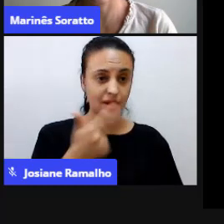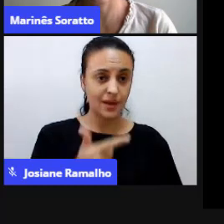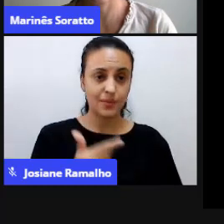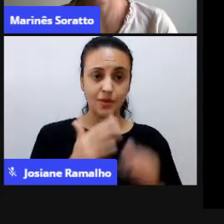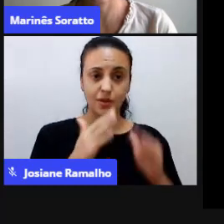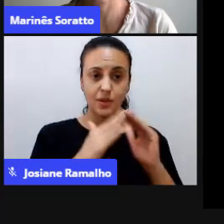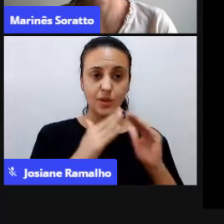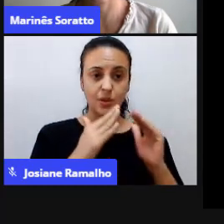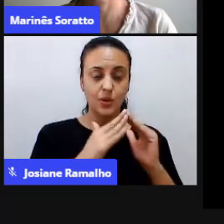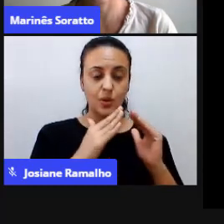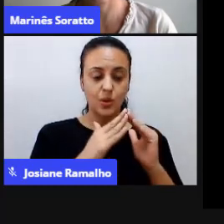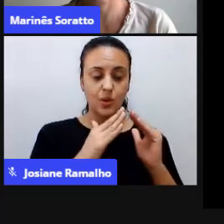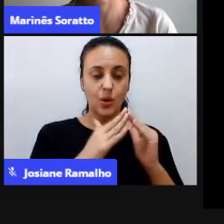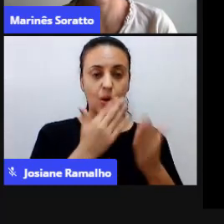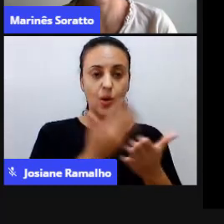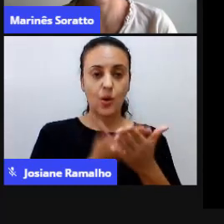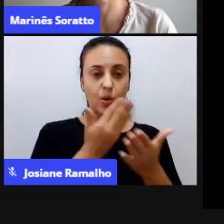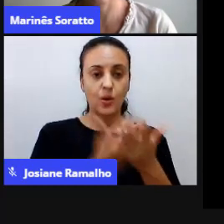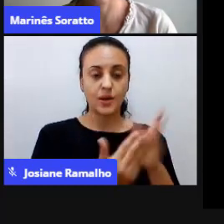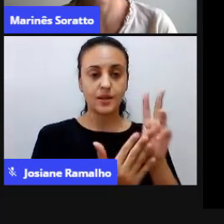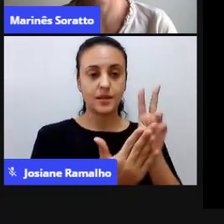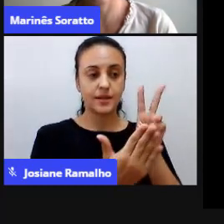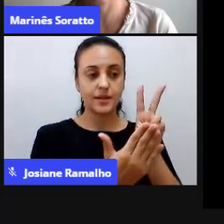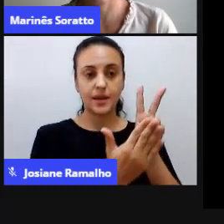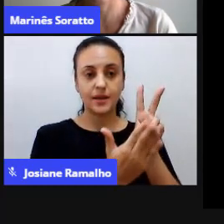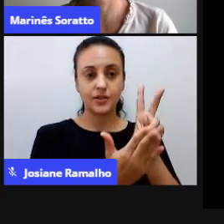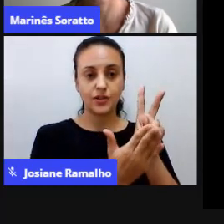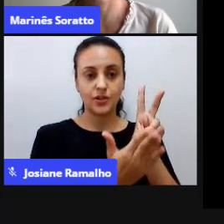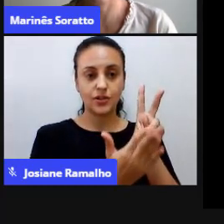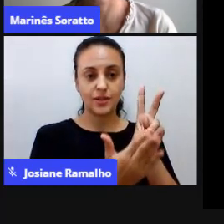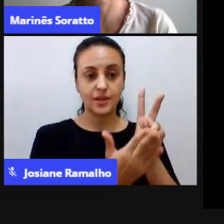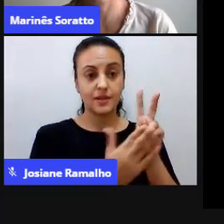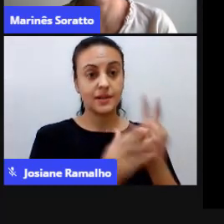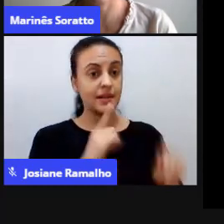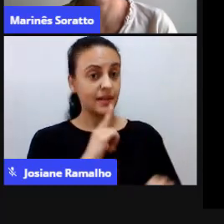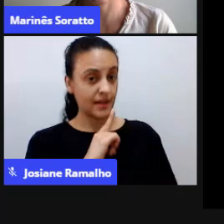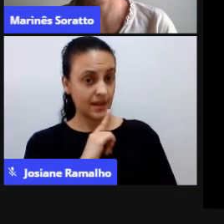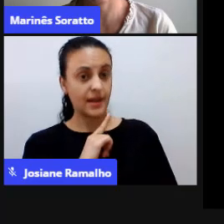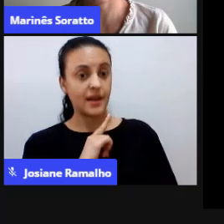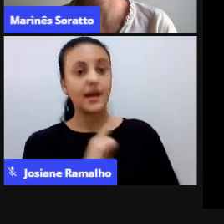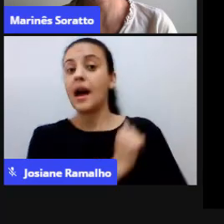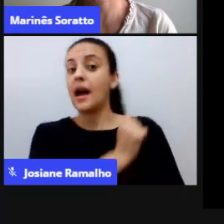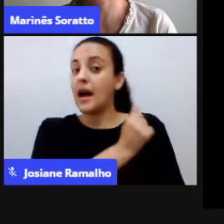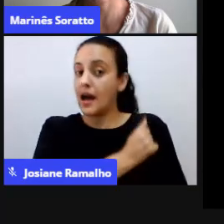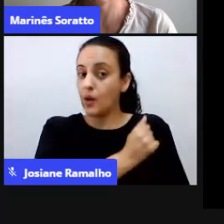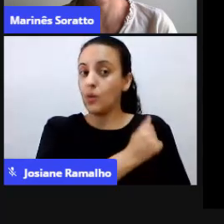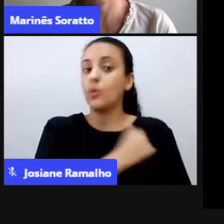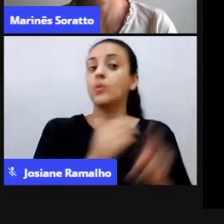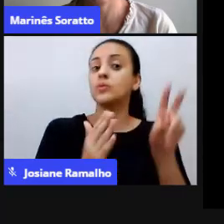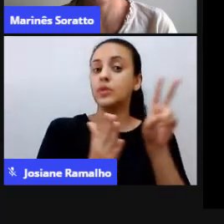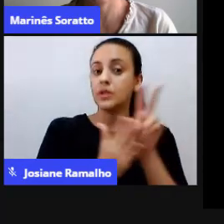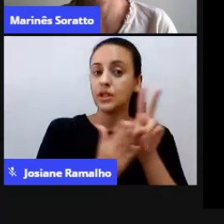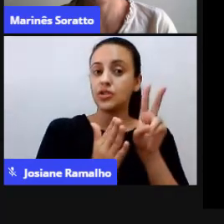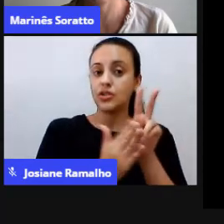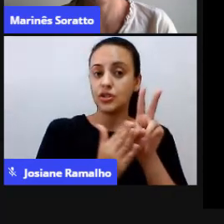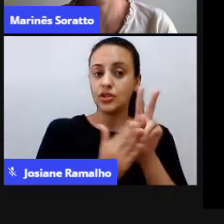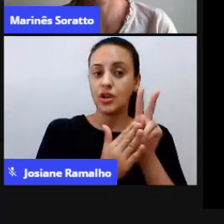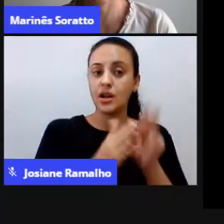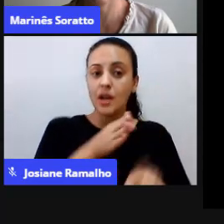que frequentam as nossas escolas. E para isso, nós, professores, precisamos